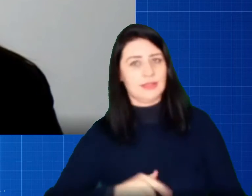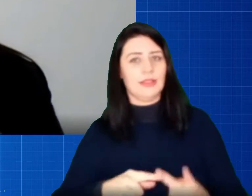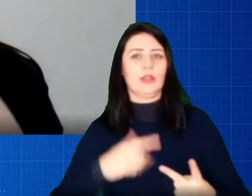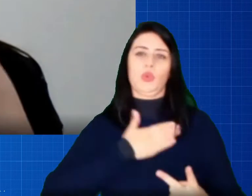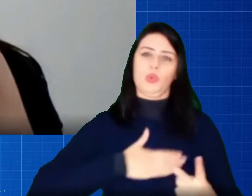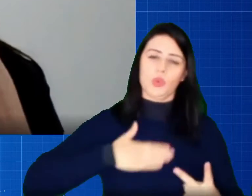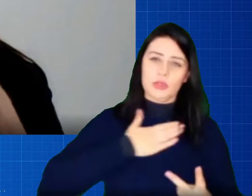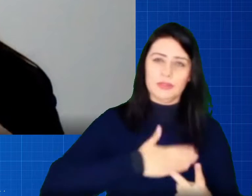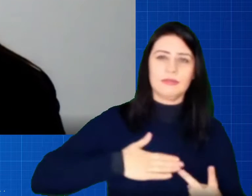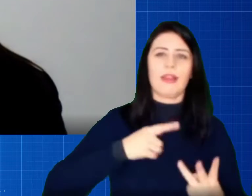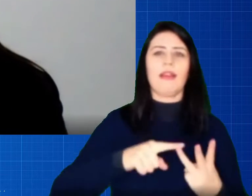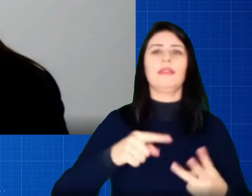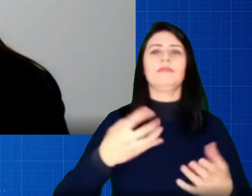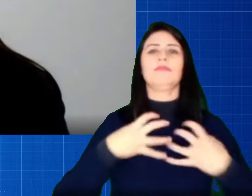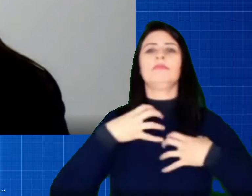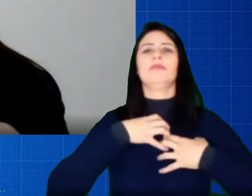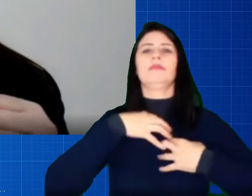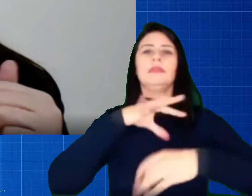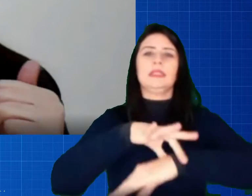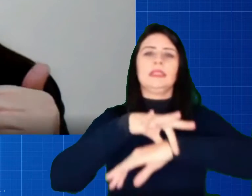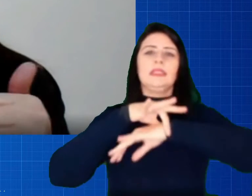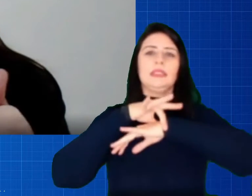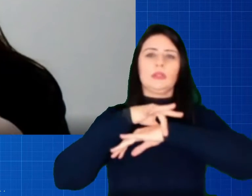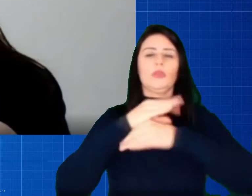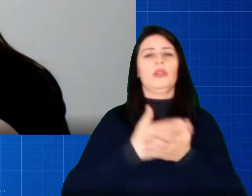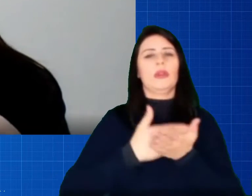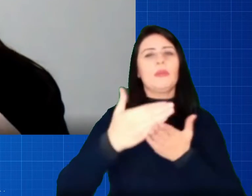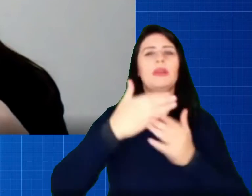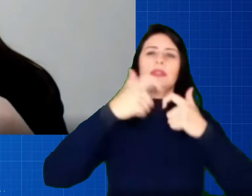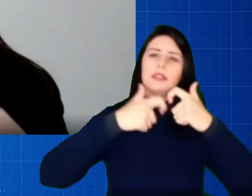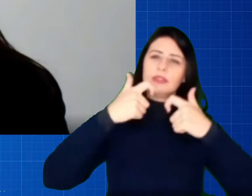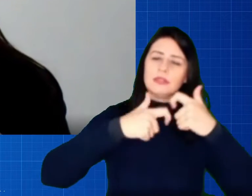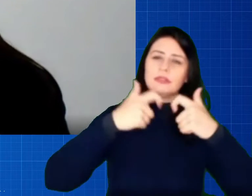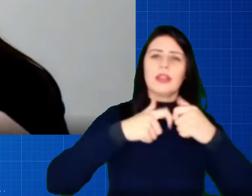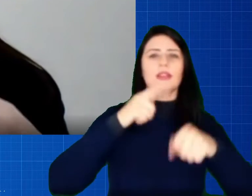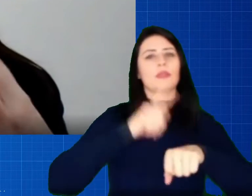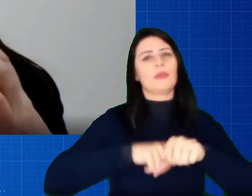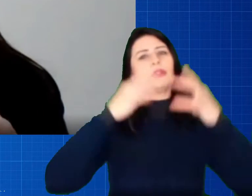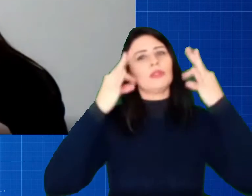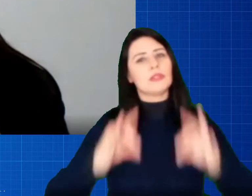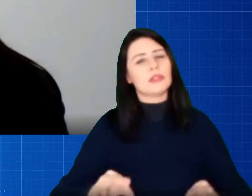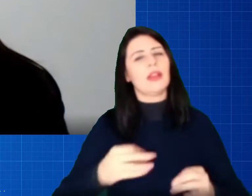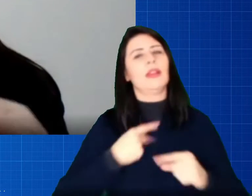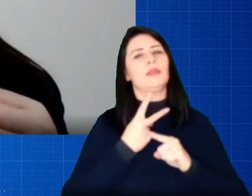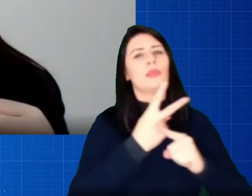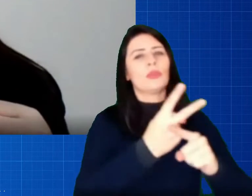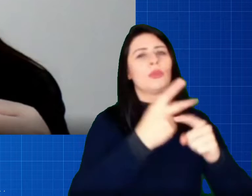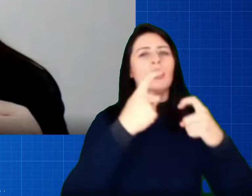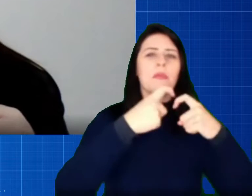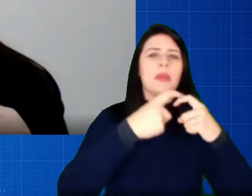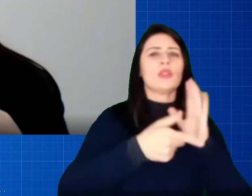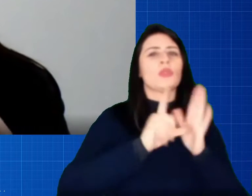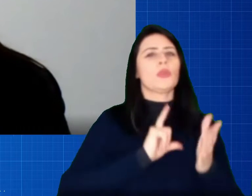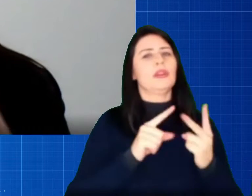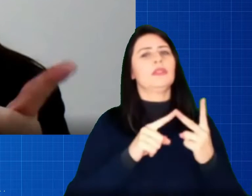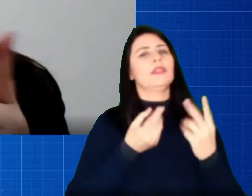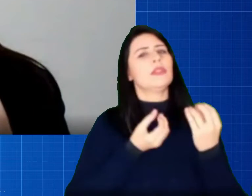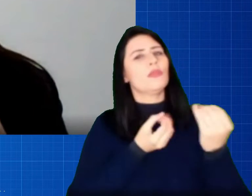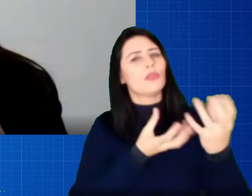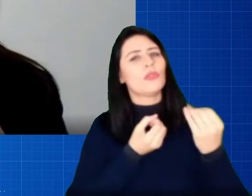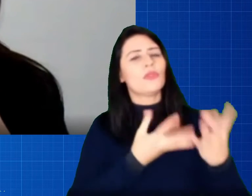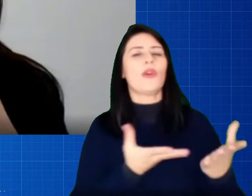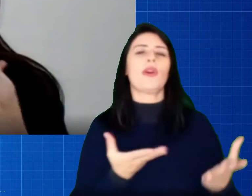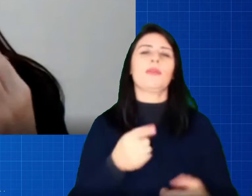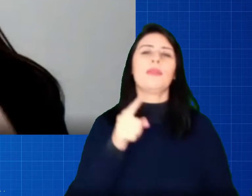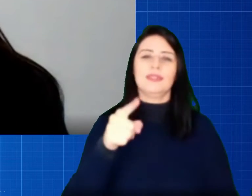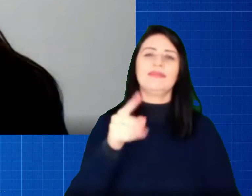ela iniciar a vida sexual de forma certa, confiante, que passe no médico, que se informe, né? É uma coisa curiosa